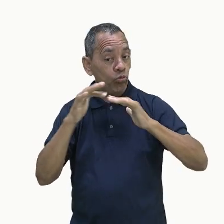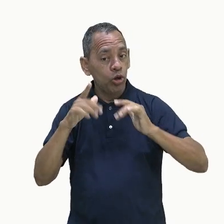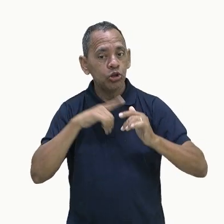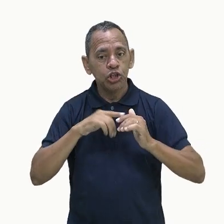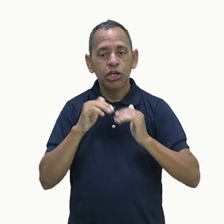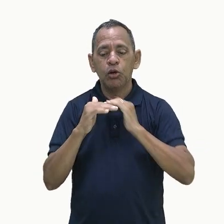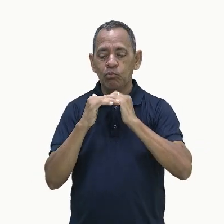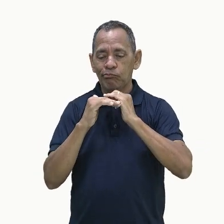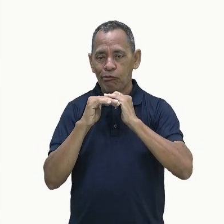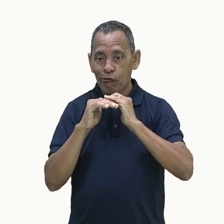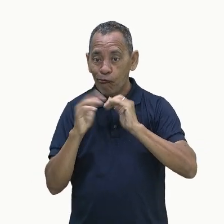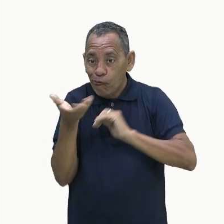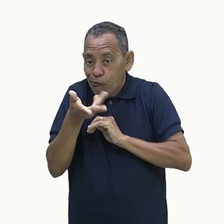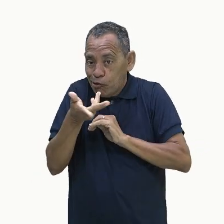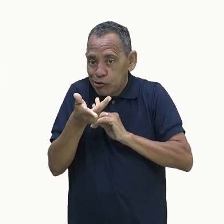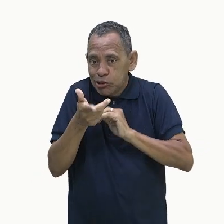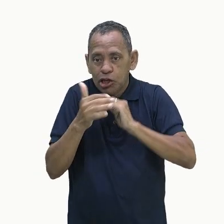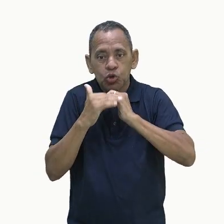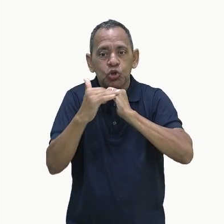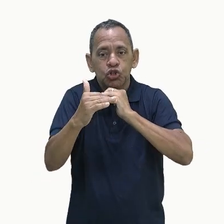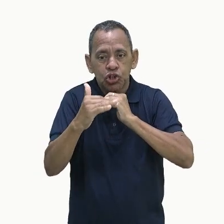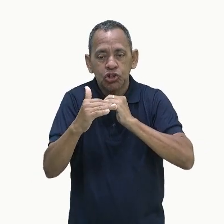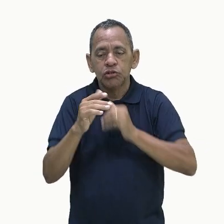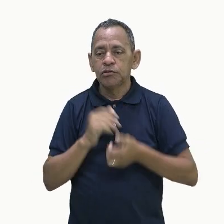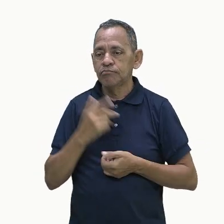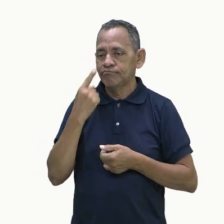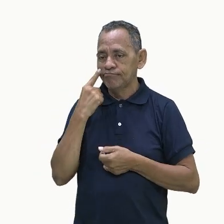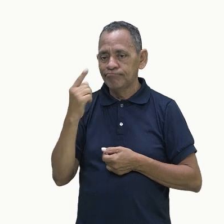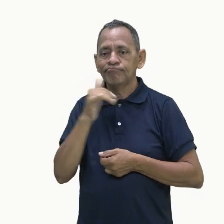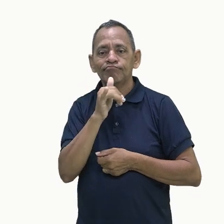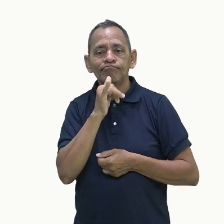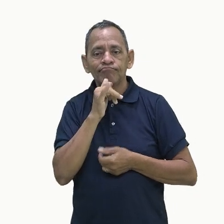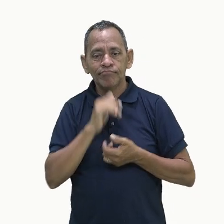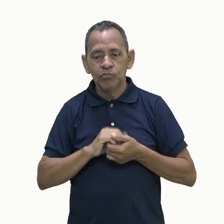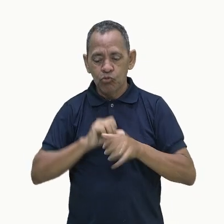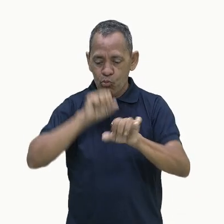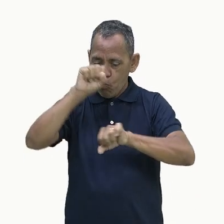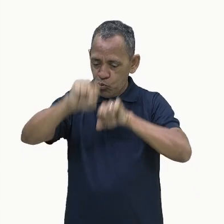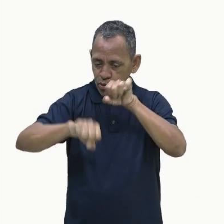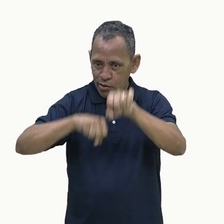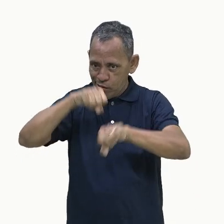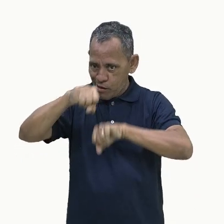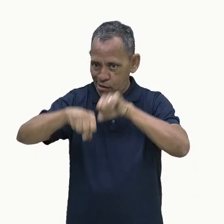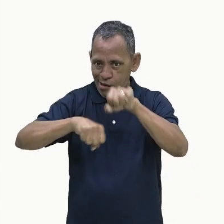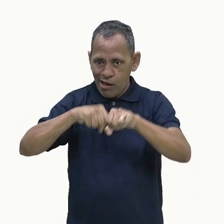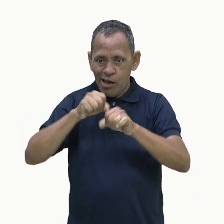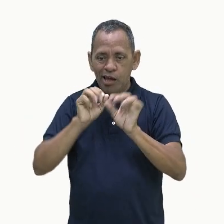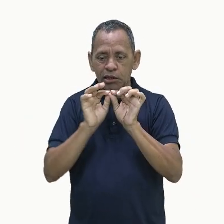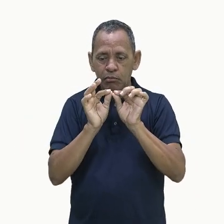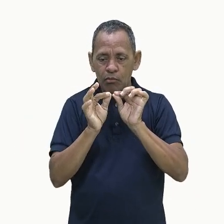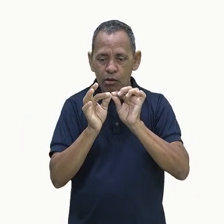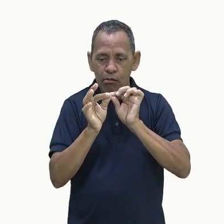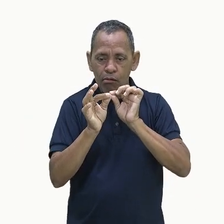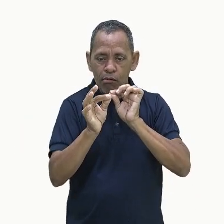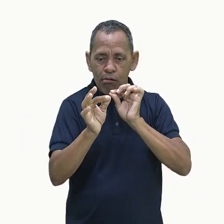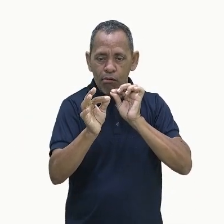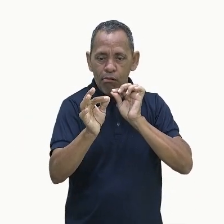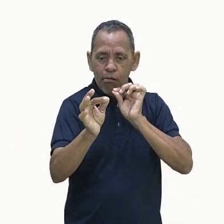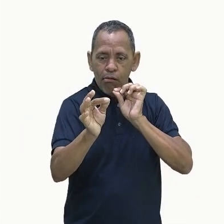que envolve aqui a bicicleta. Andando em linha reta, logo linha reta quer dizer o